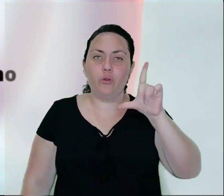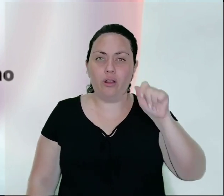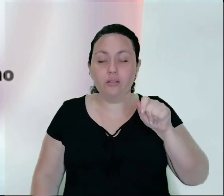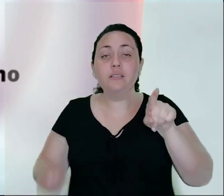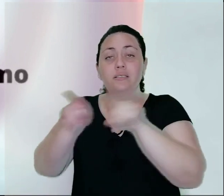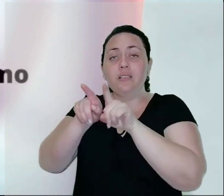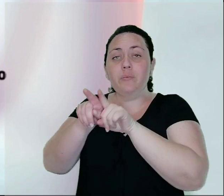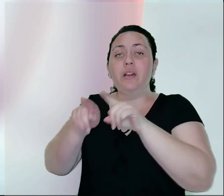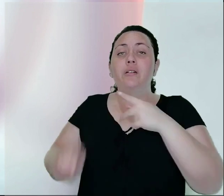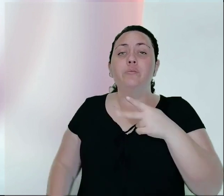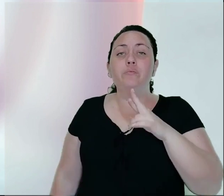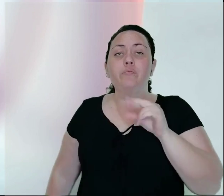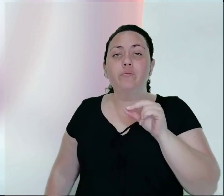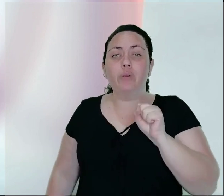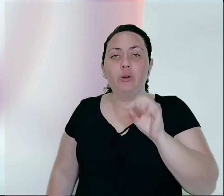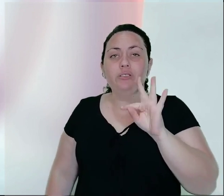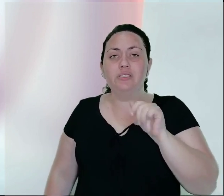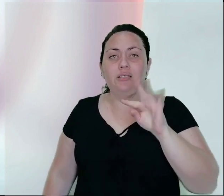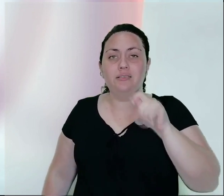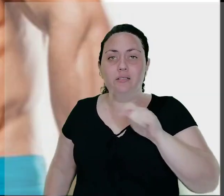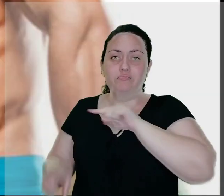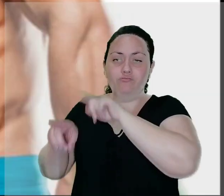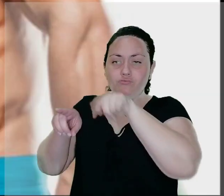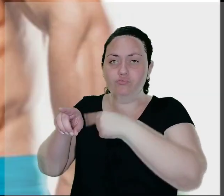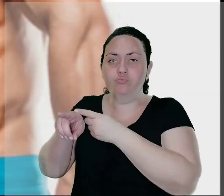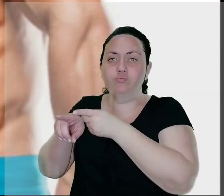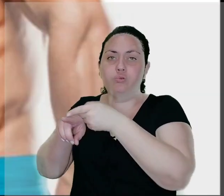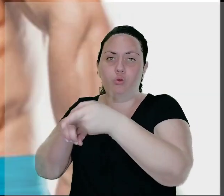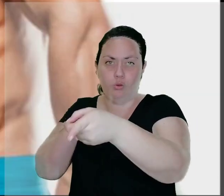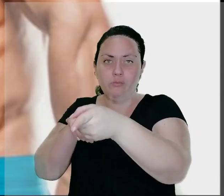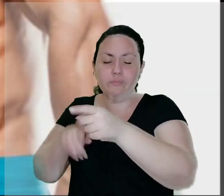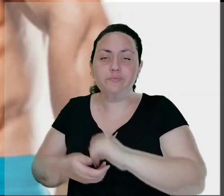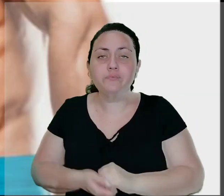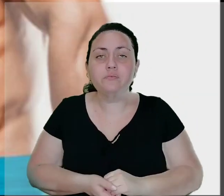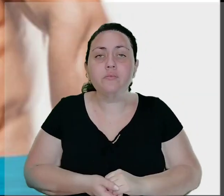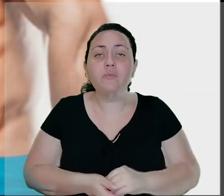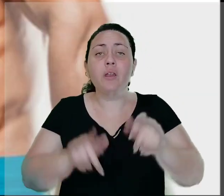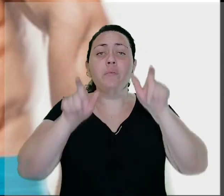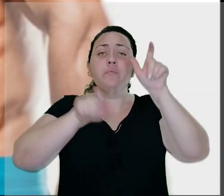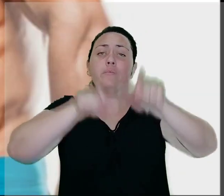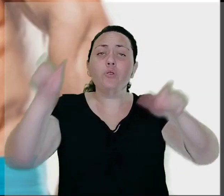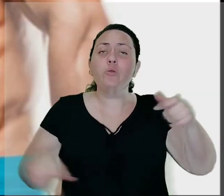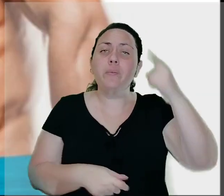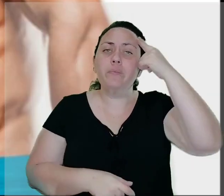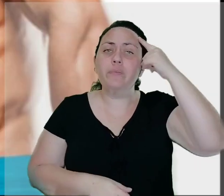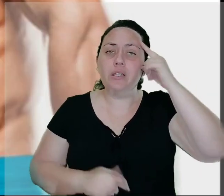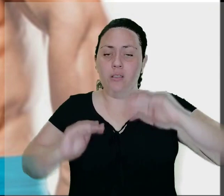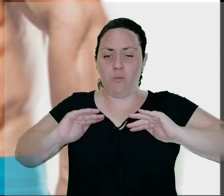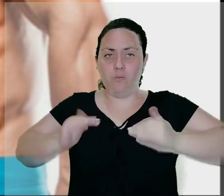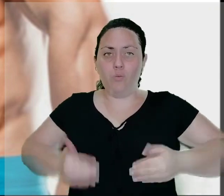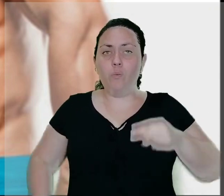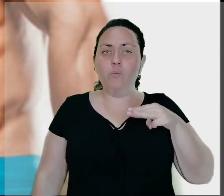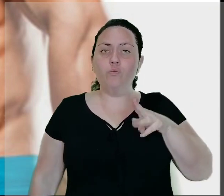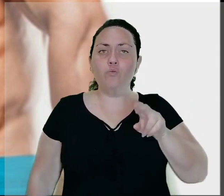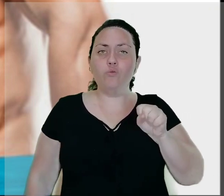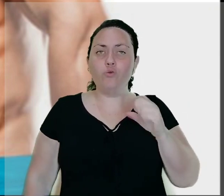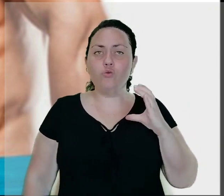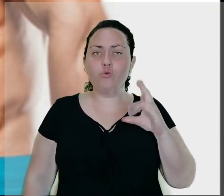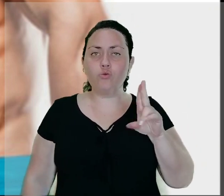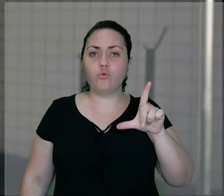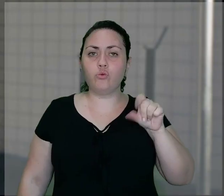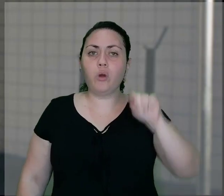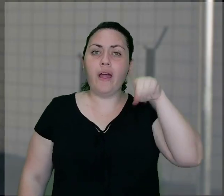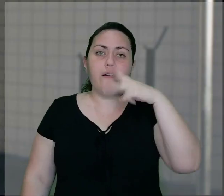pela próstata, desembocando na uretra. Muitas pessoas pensam nos músculos como sinais de